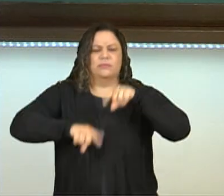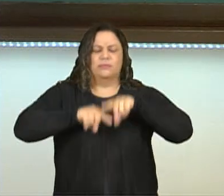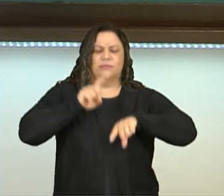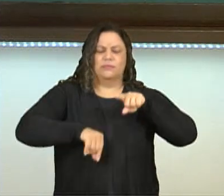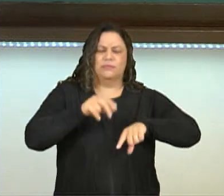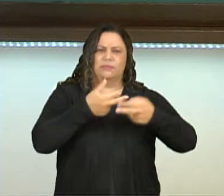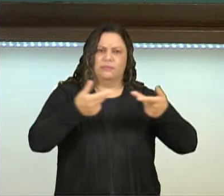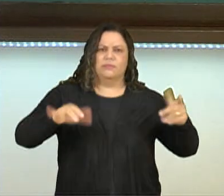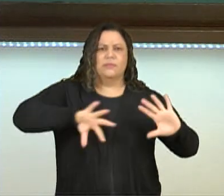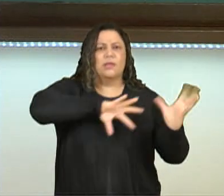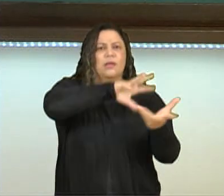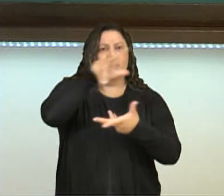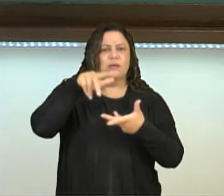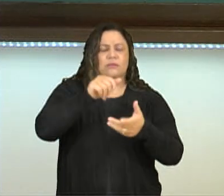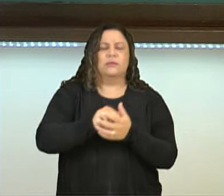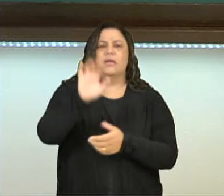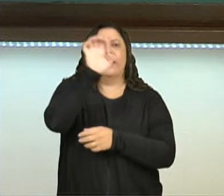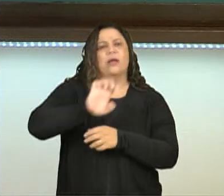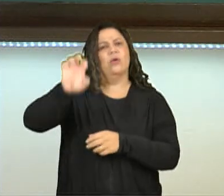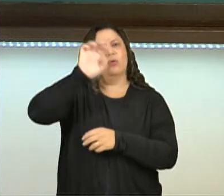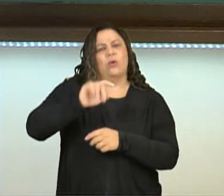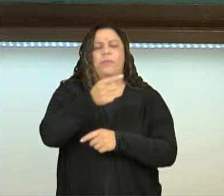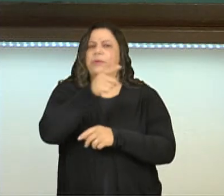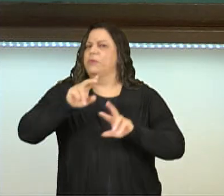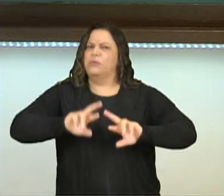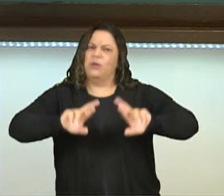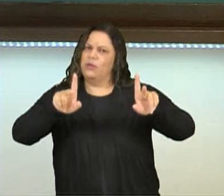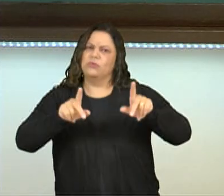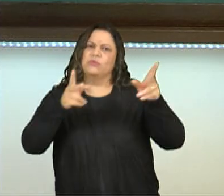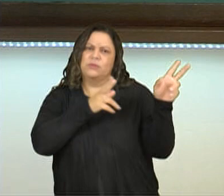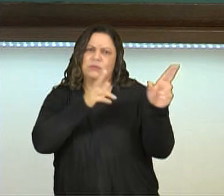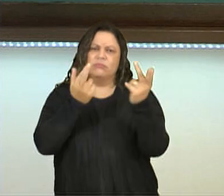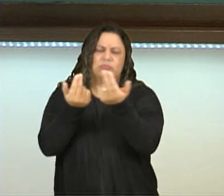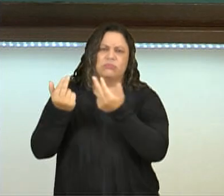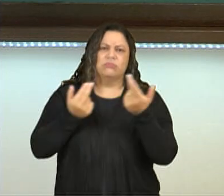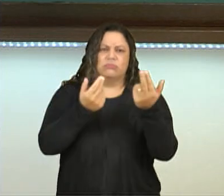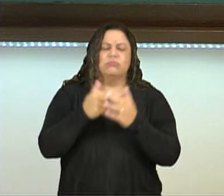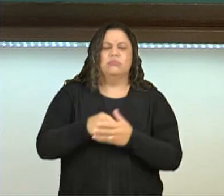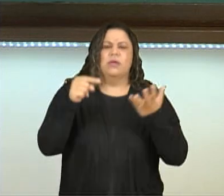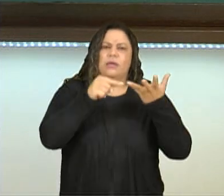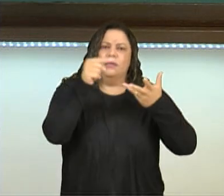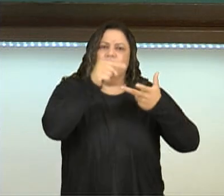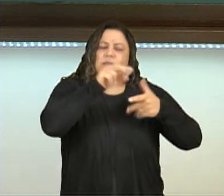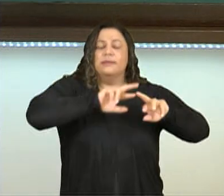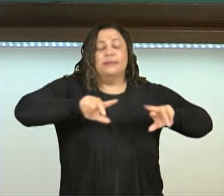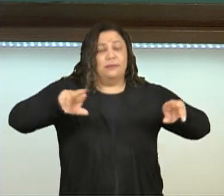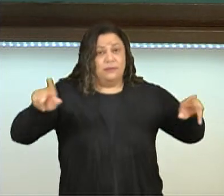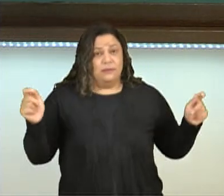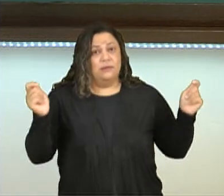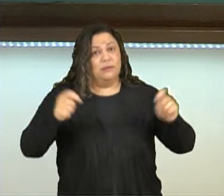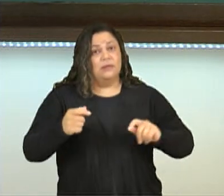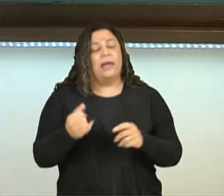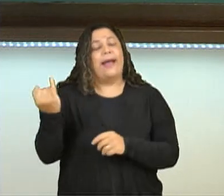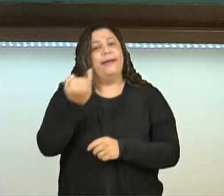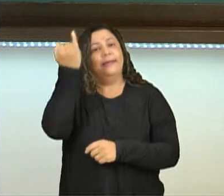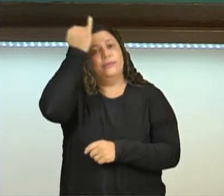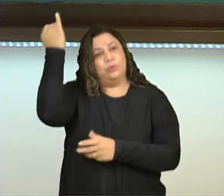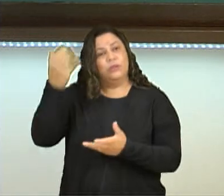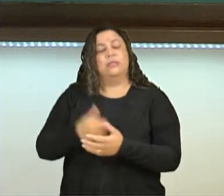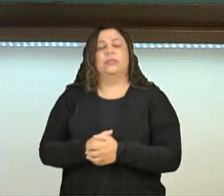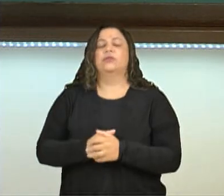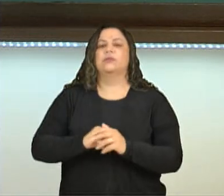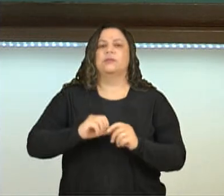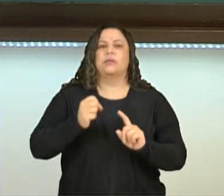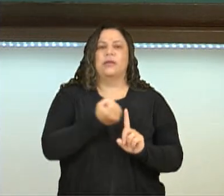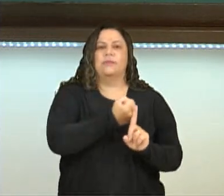termos mundiais e na Europa não é muito diferente. Então, em termos de quantidade, obviamente, ressaltamos a importância da